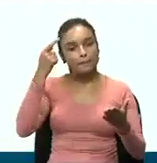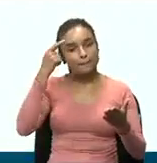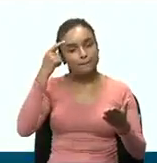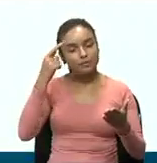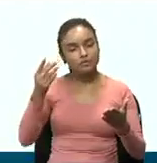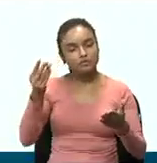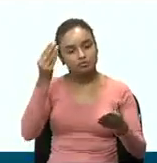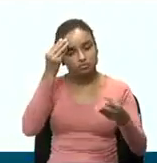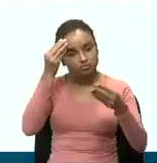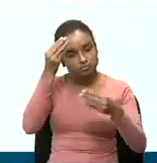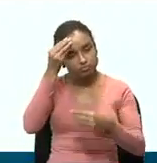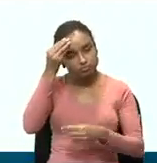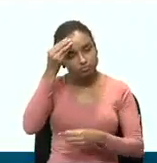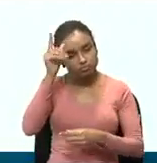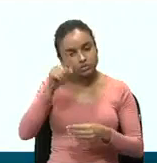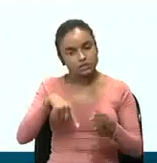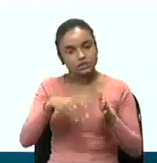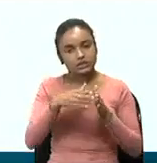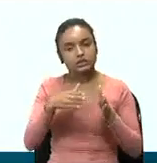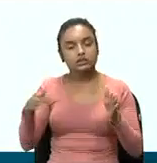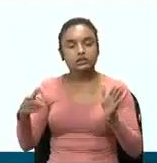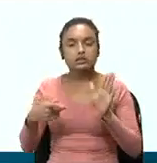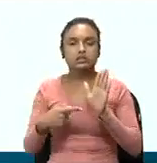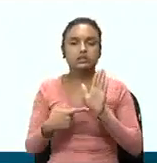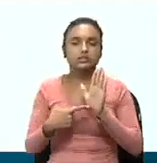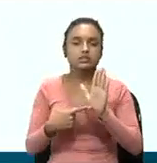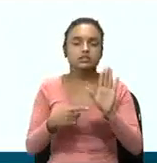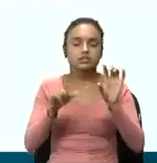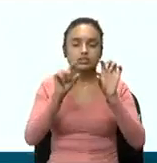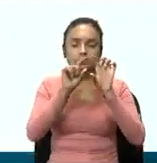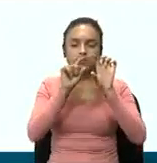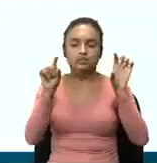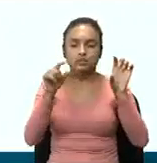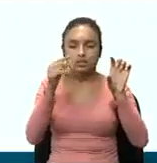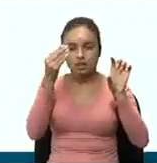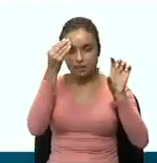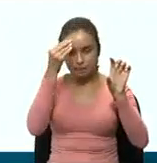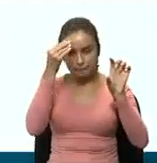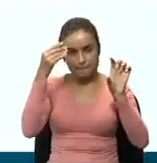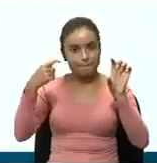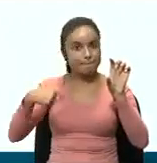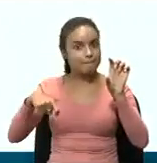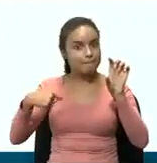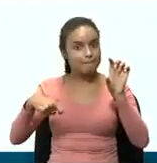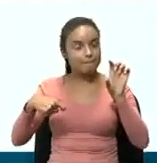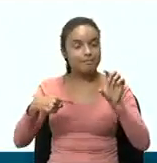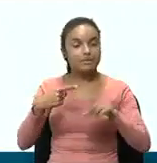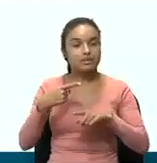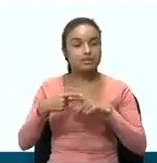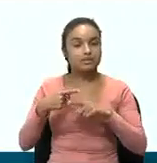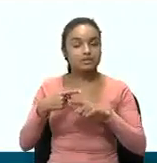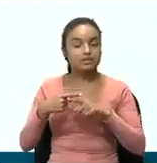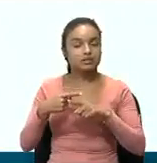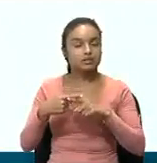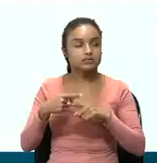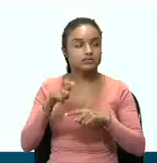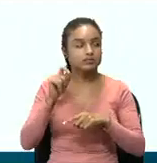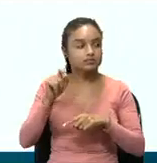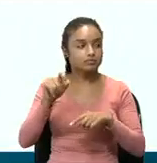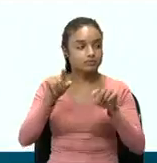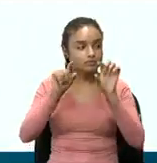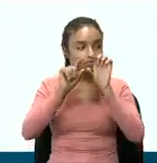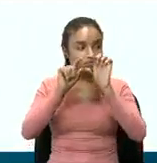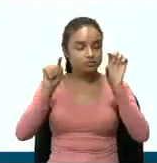o formato que essas séries vão apresentando. Por quê? Porque essa série, ela tem a cara de uma